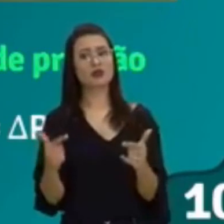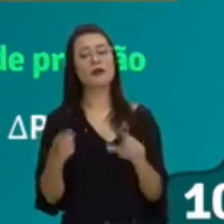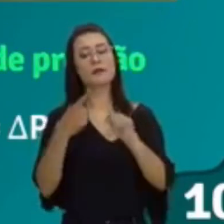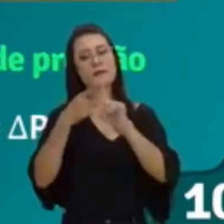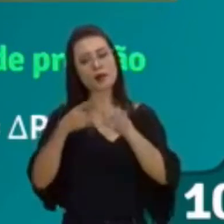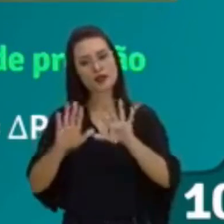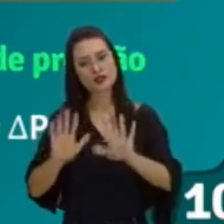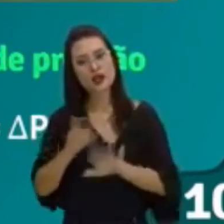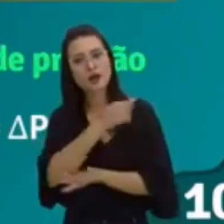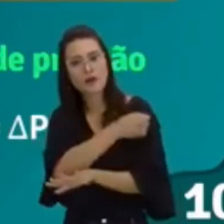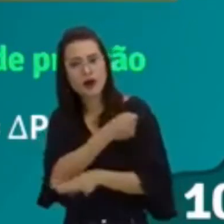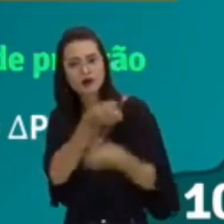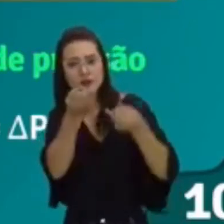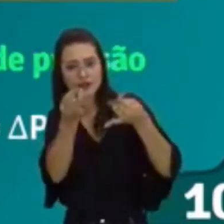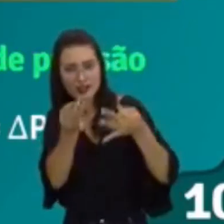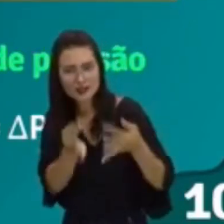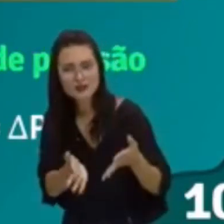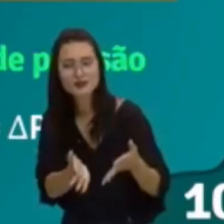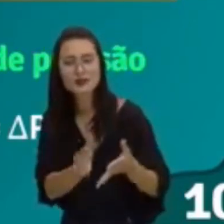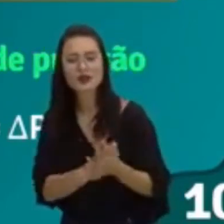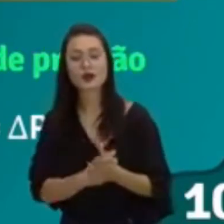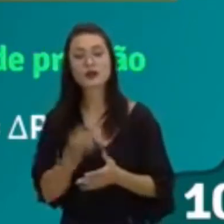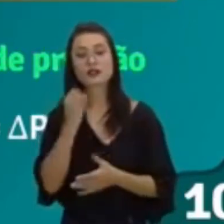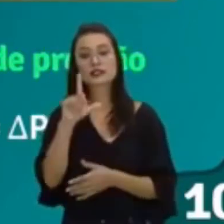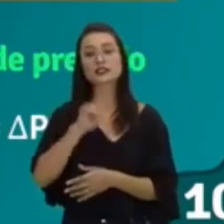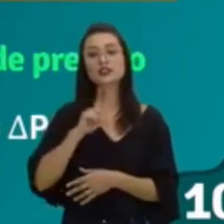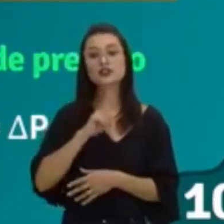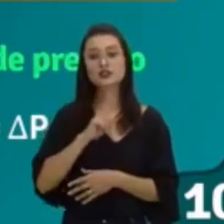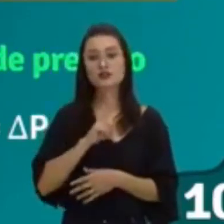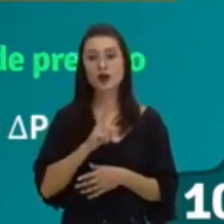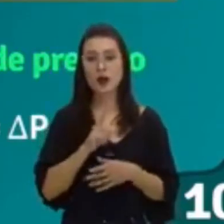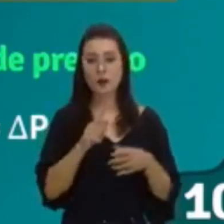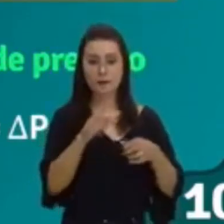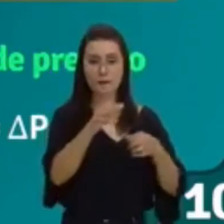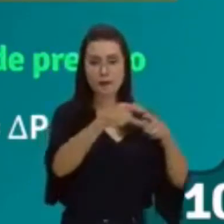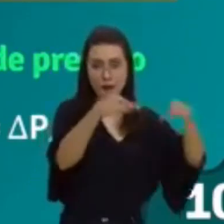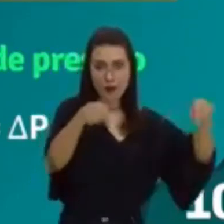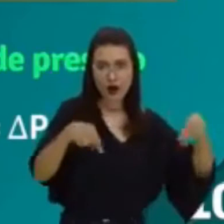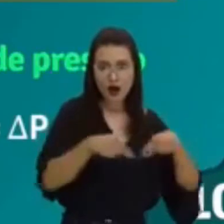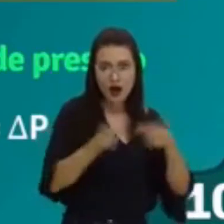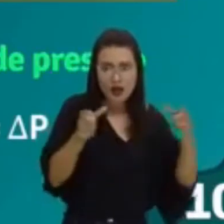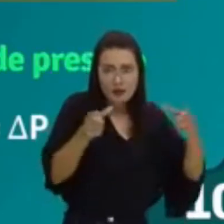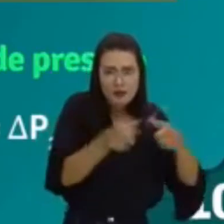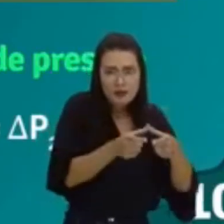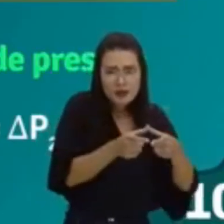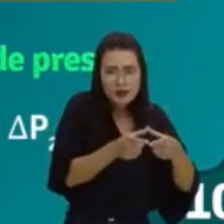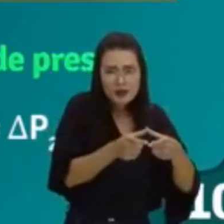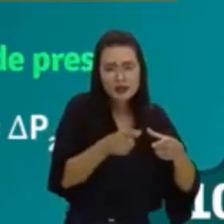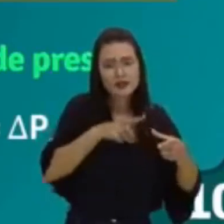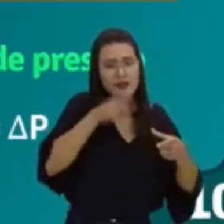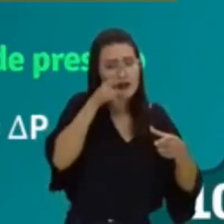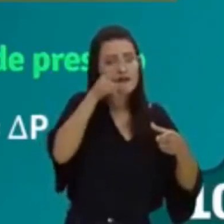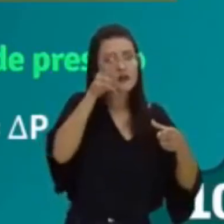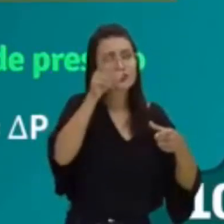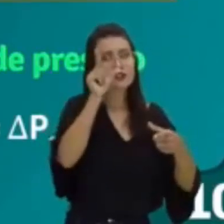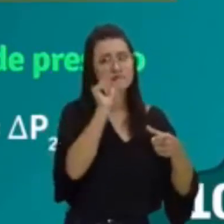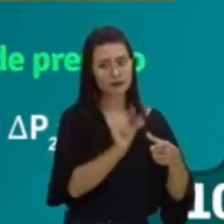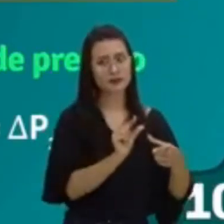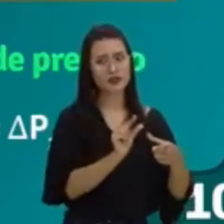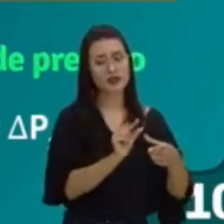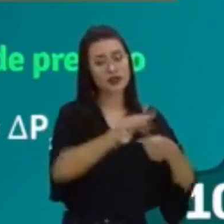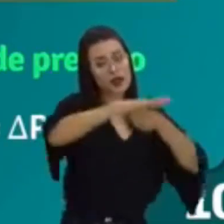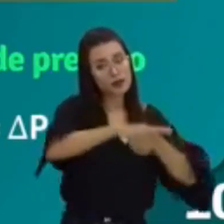já estava explicando antes. Se nós tivermos uma área pequena, nós vamos ter uma força pequena, porque a pressão é